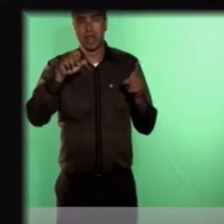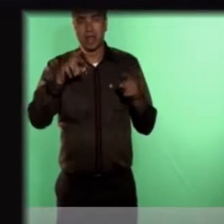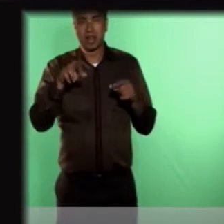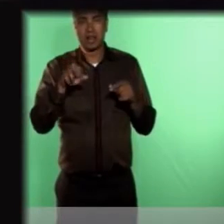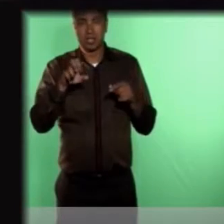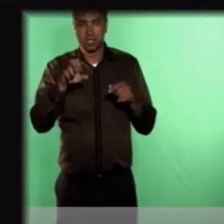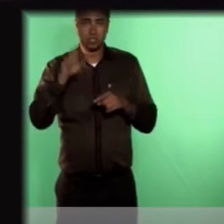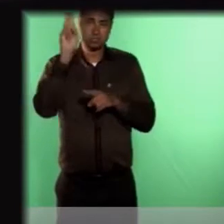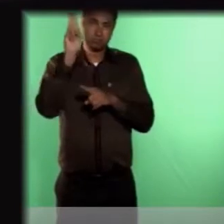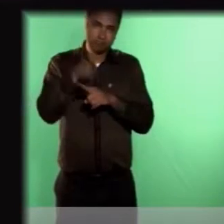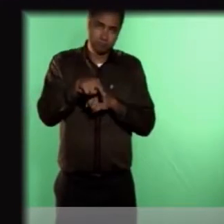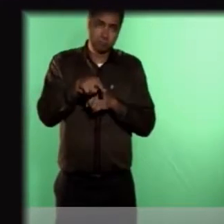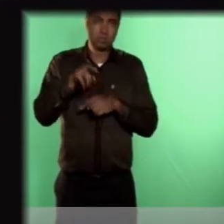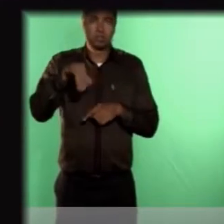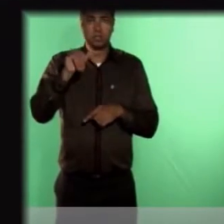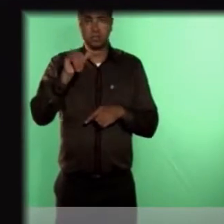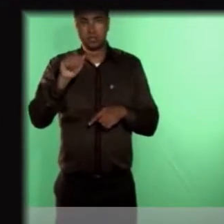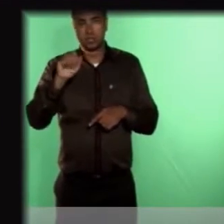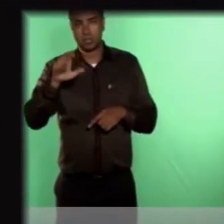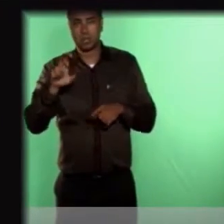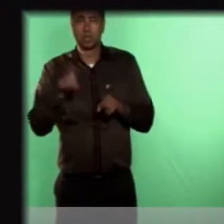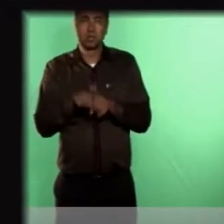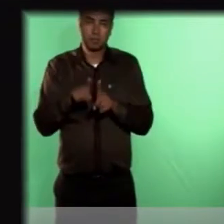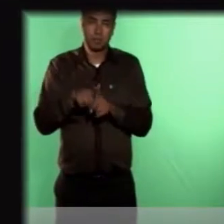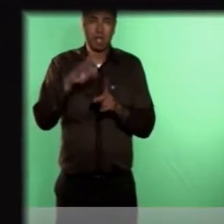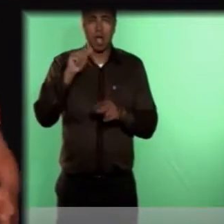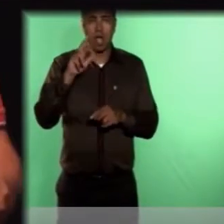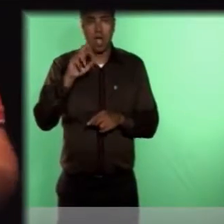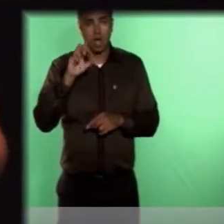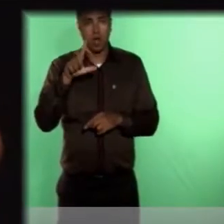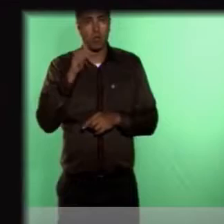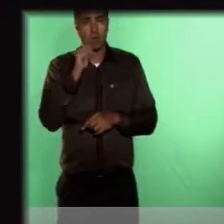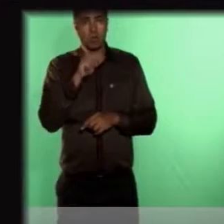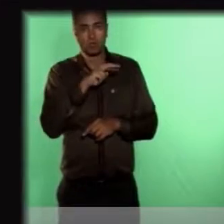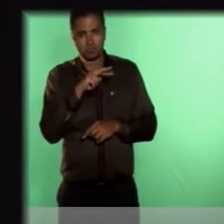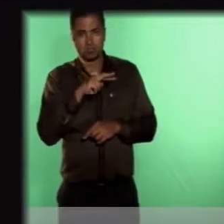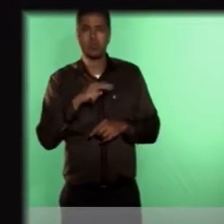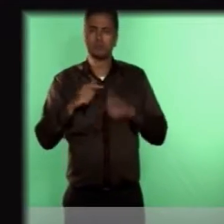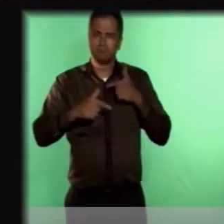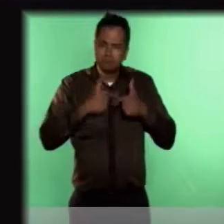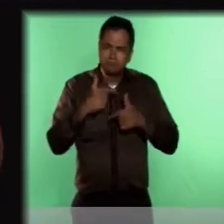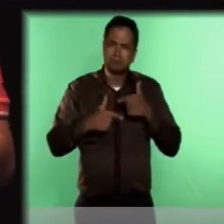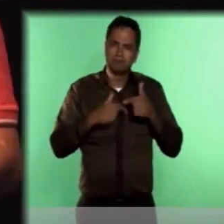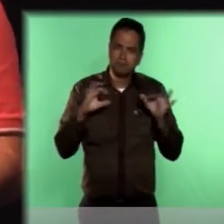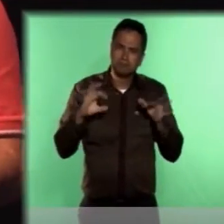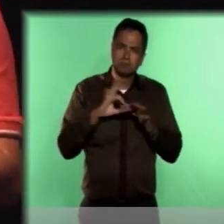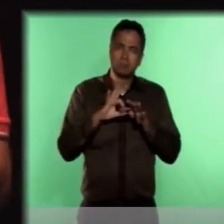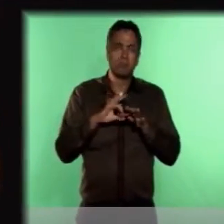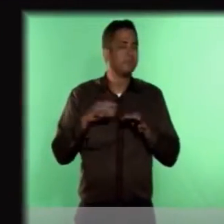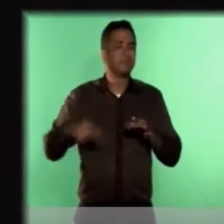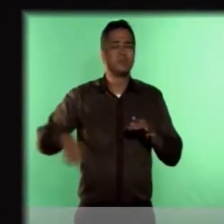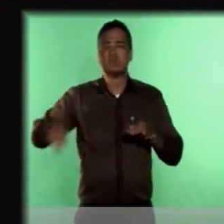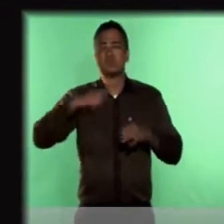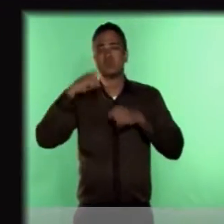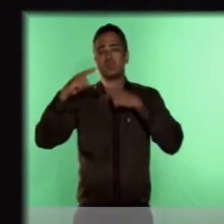que trabalha fortemente com essa questão. Infelizmente, a gente não conseguiu mobilizar os governos e a